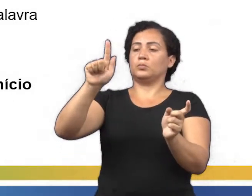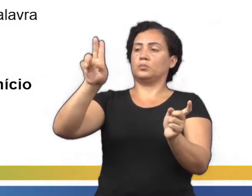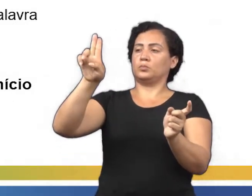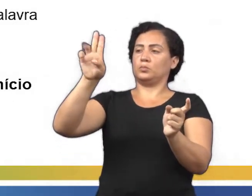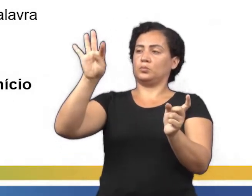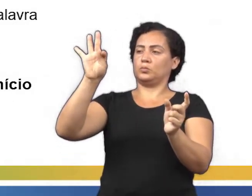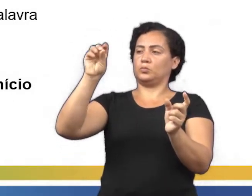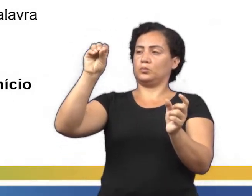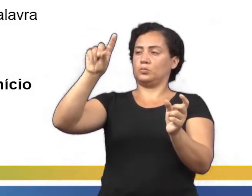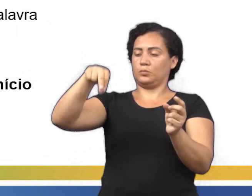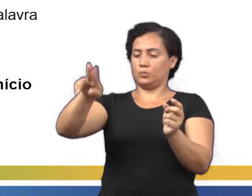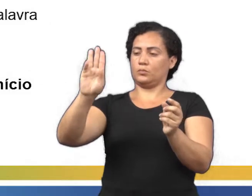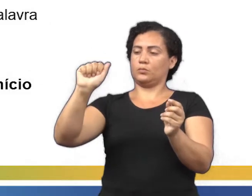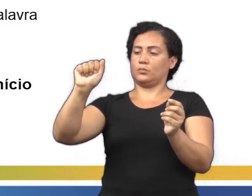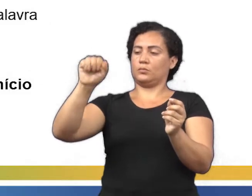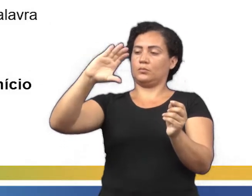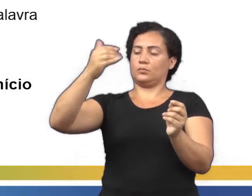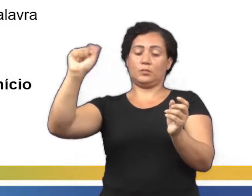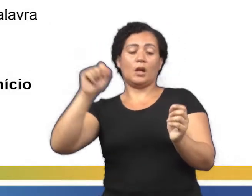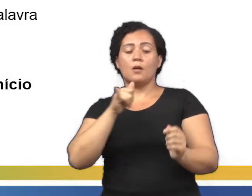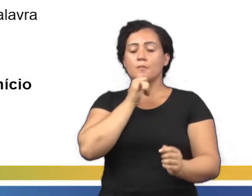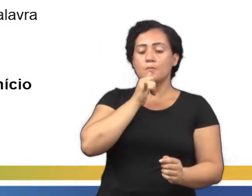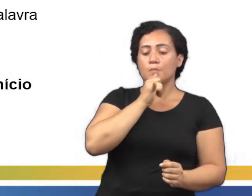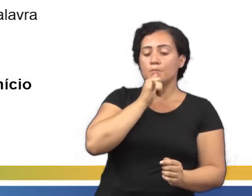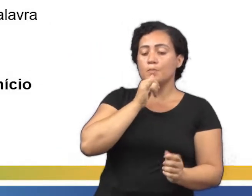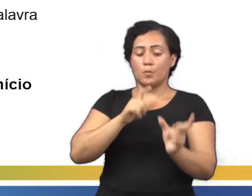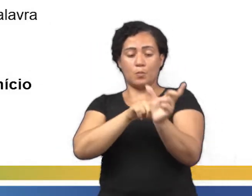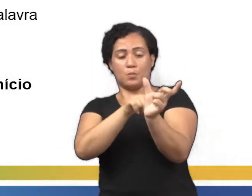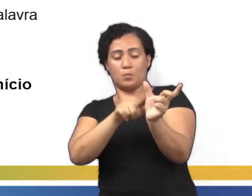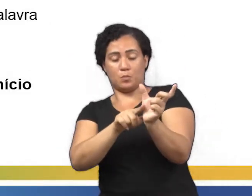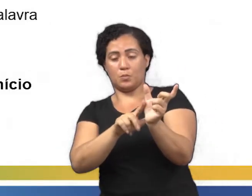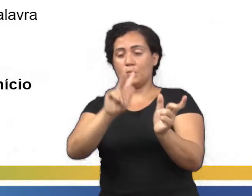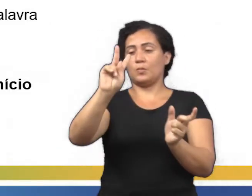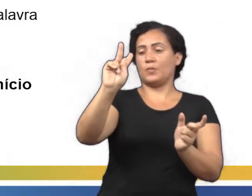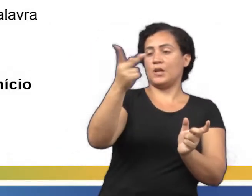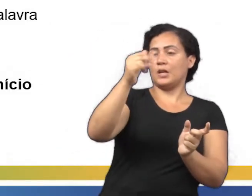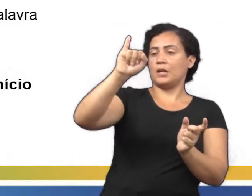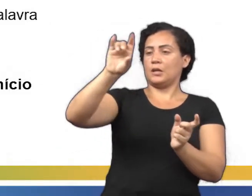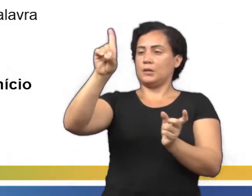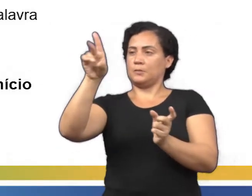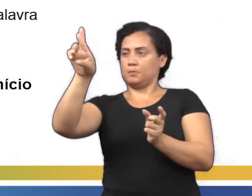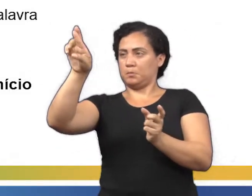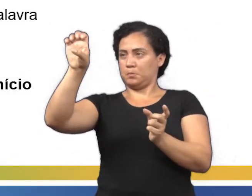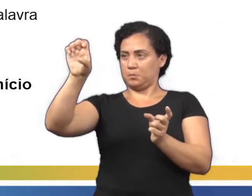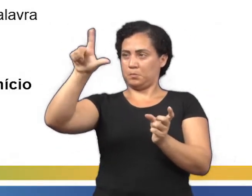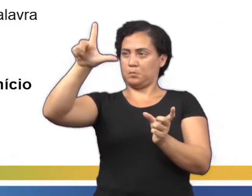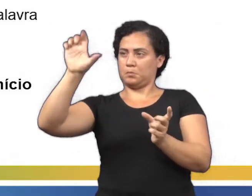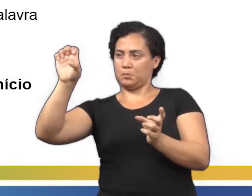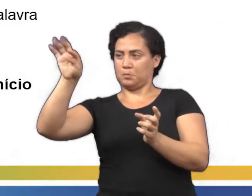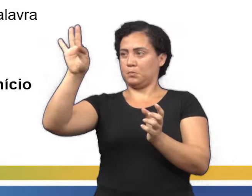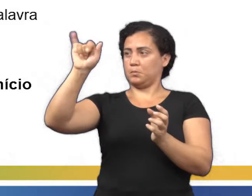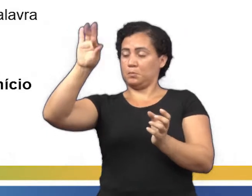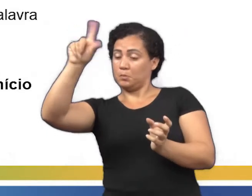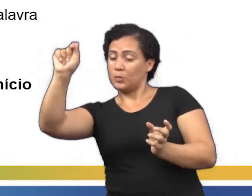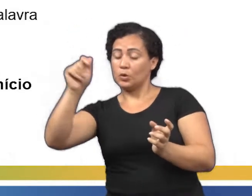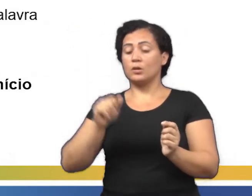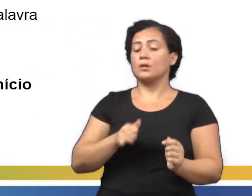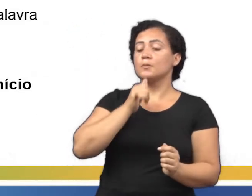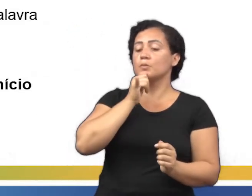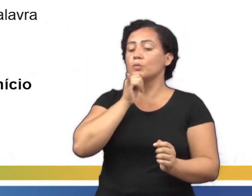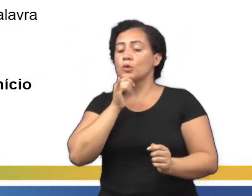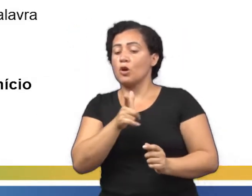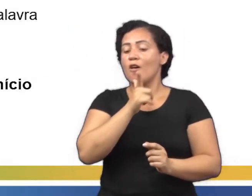Tem a palavra hidrelétrica. Como que eu formo? Quando eu junto hidro mais elétrica.